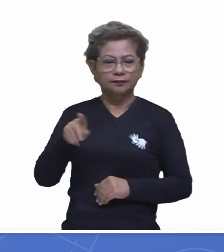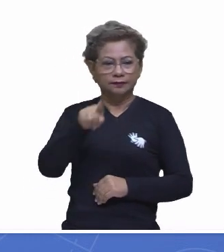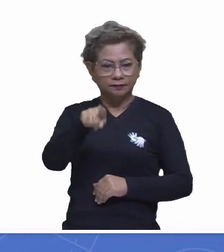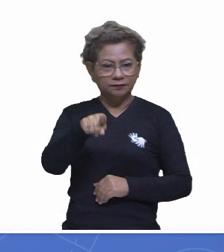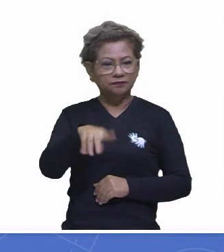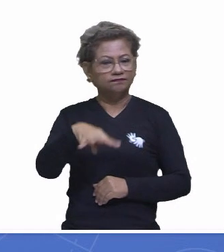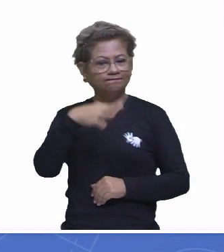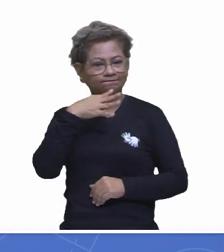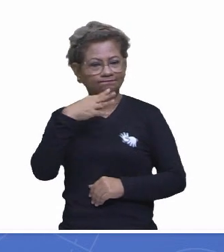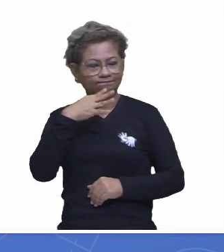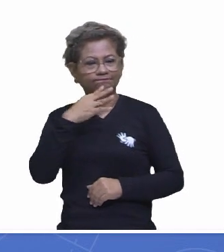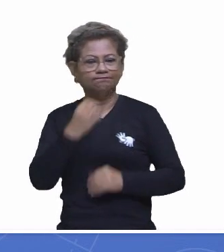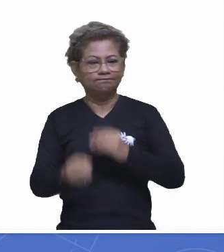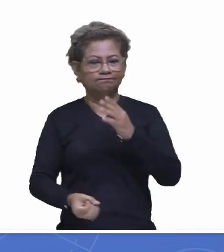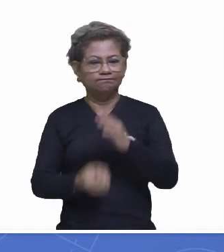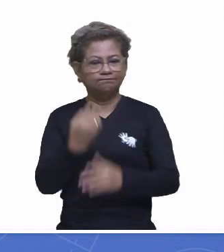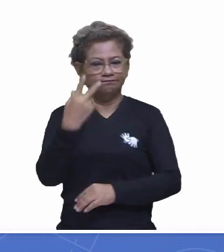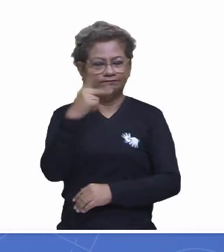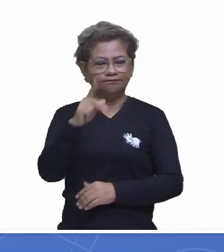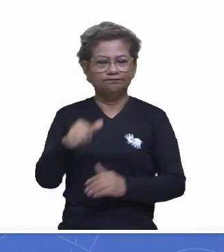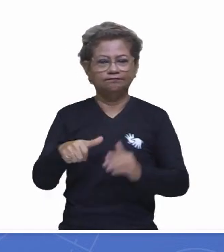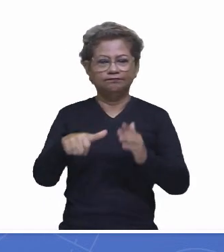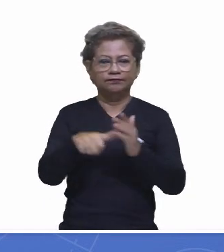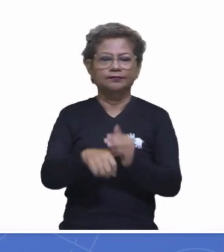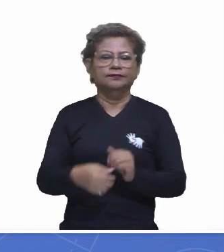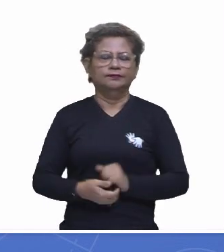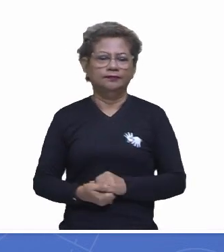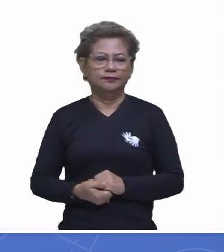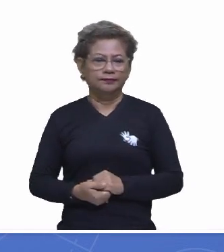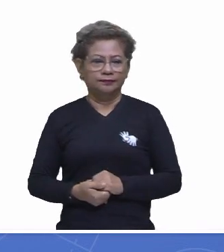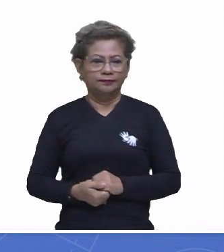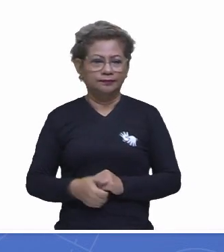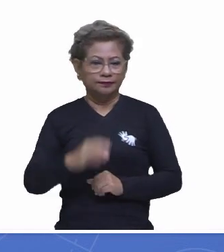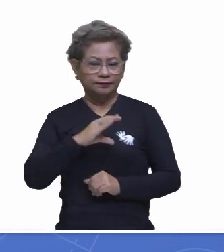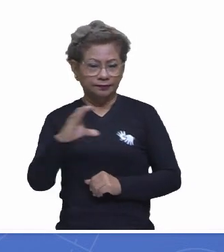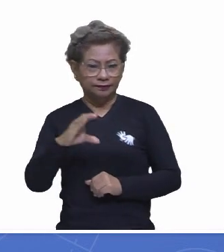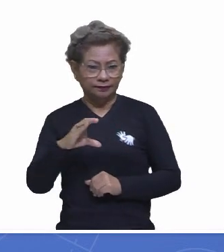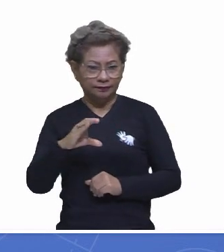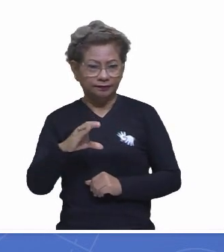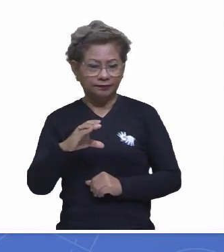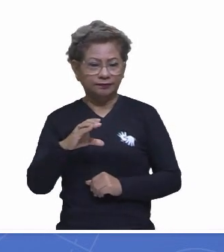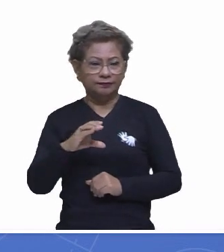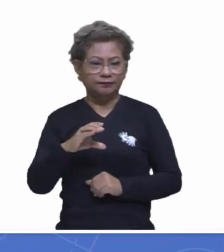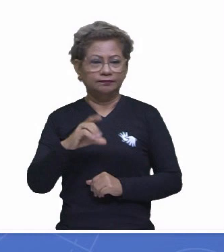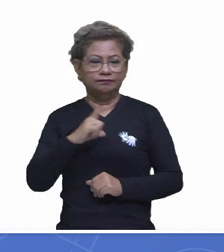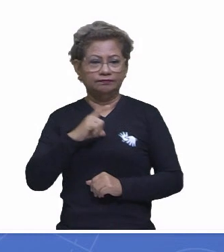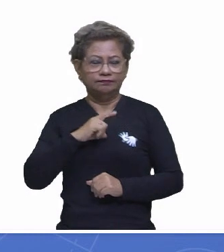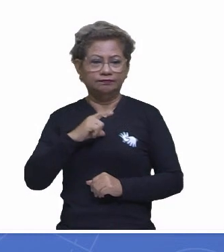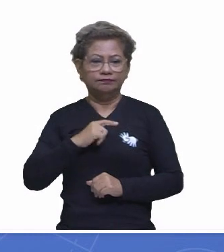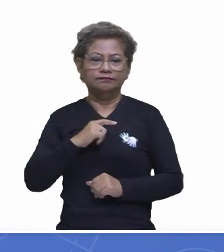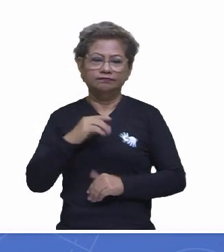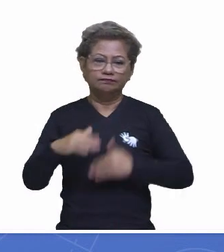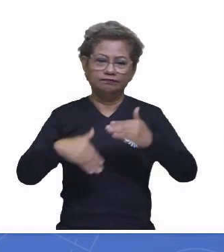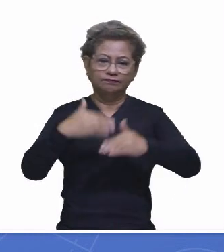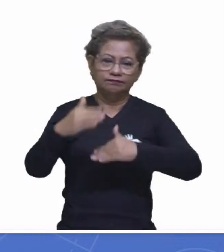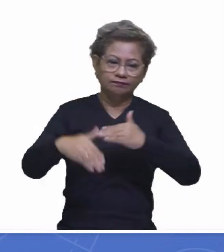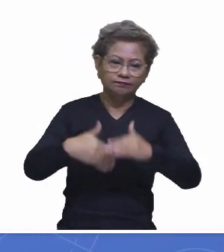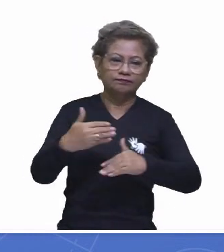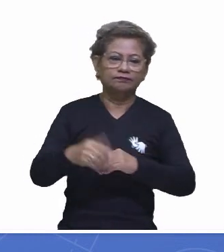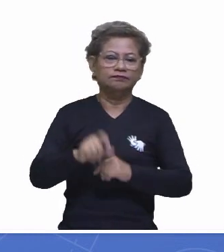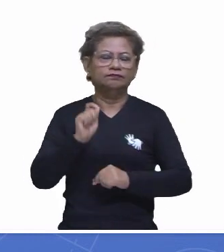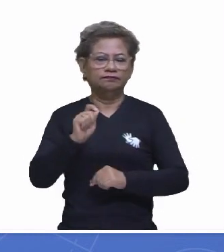que você toma posse do nome. D. Você toma posse do nome que lhe foi dado. Ou letra E. Não ficar brigando com